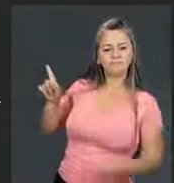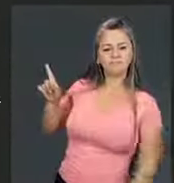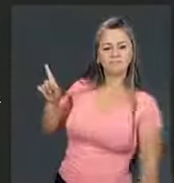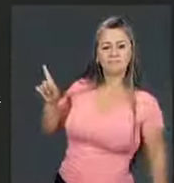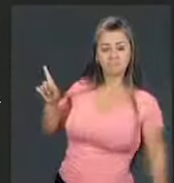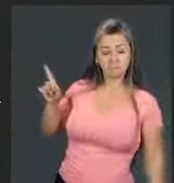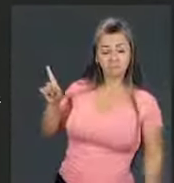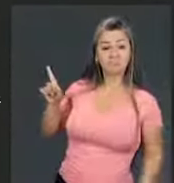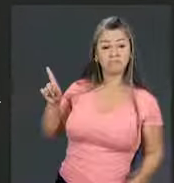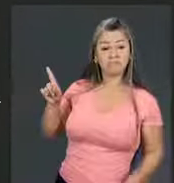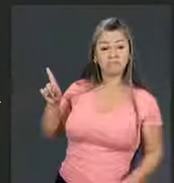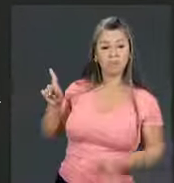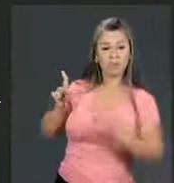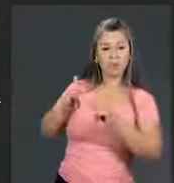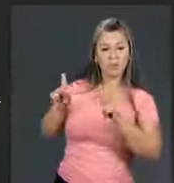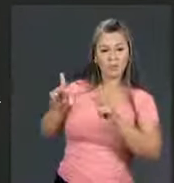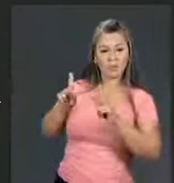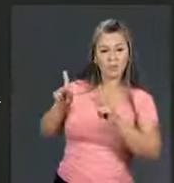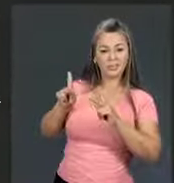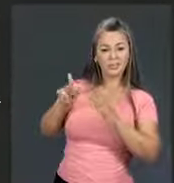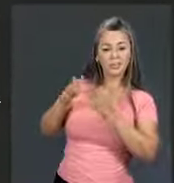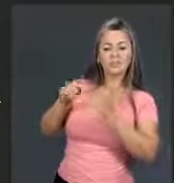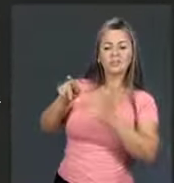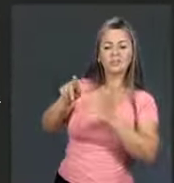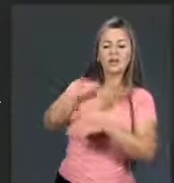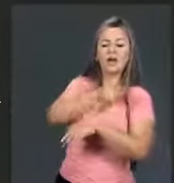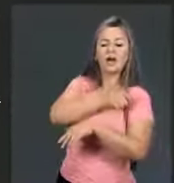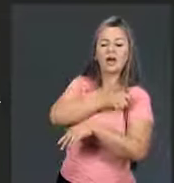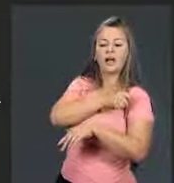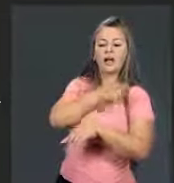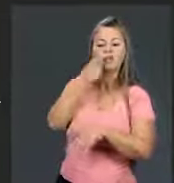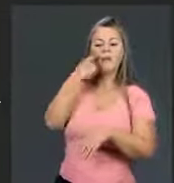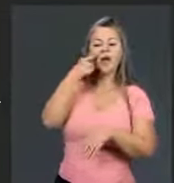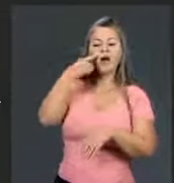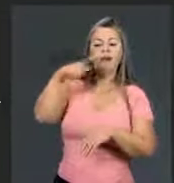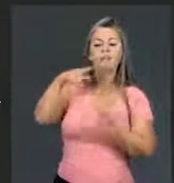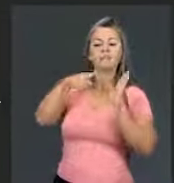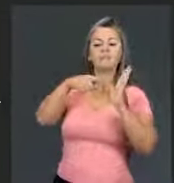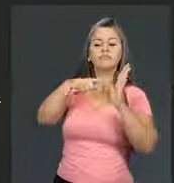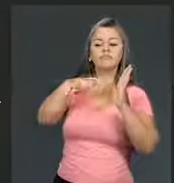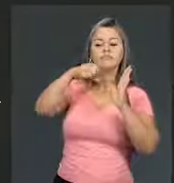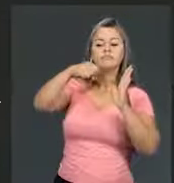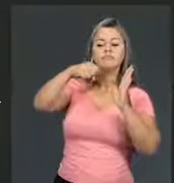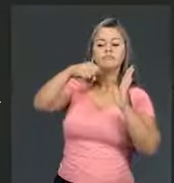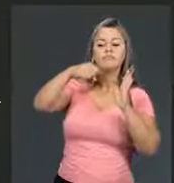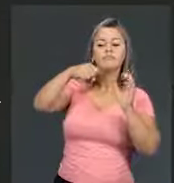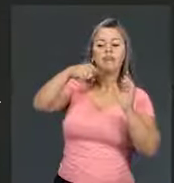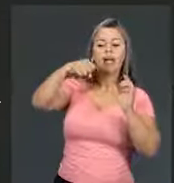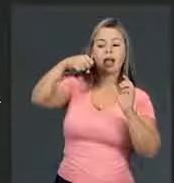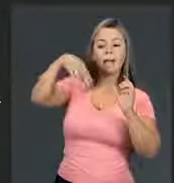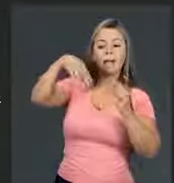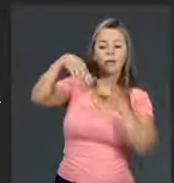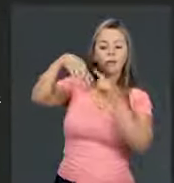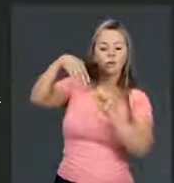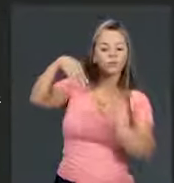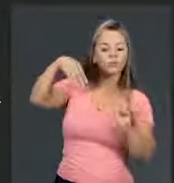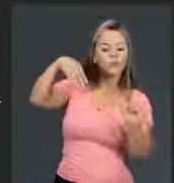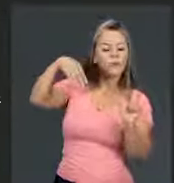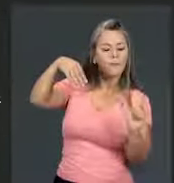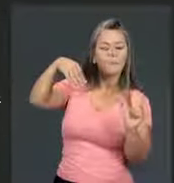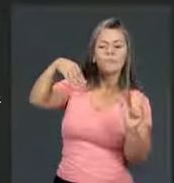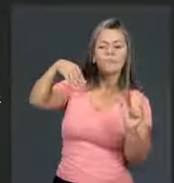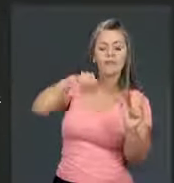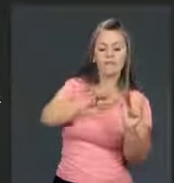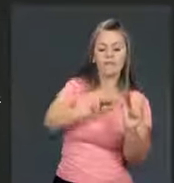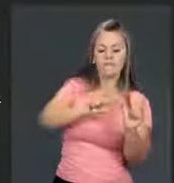Um professor pediu a seus alunos que ligassem uma lâmpada a uma pilha com um pedaço de fio de